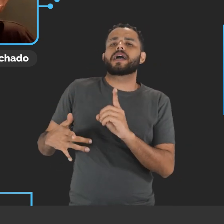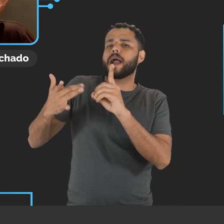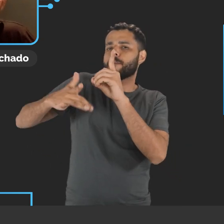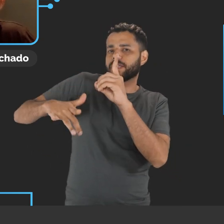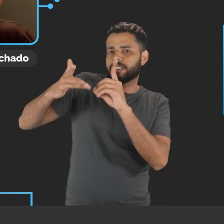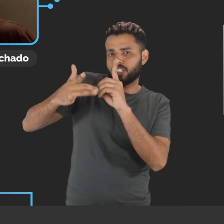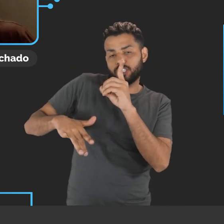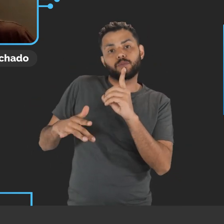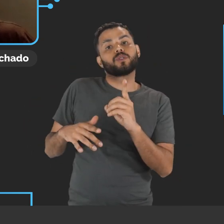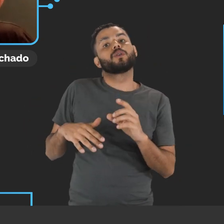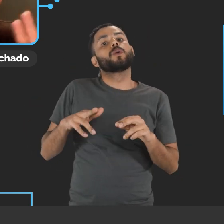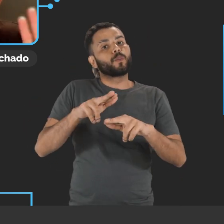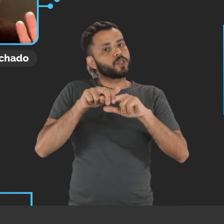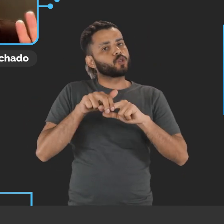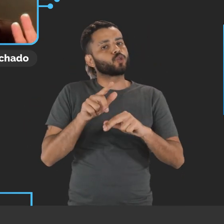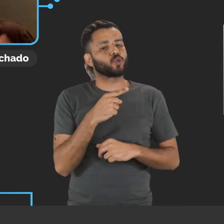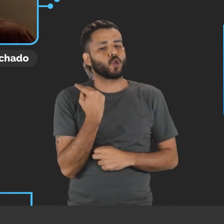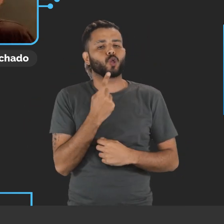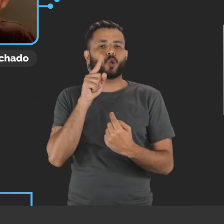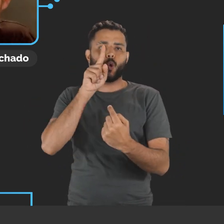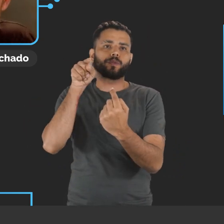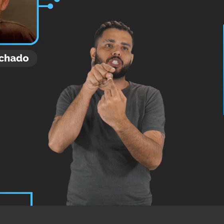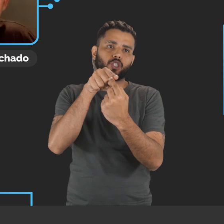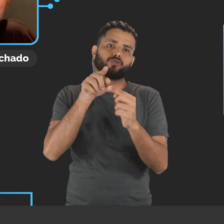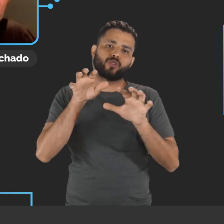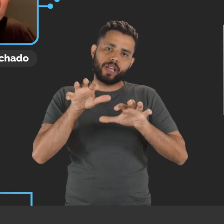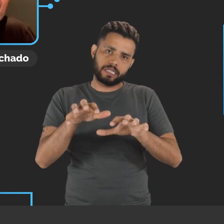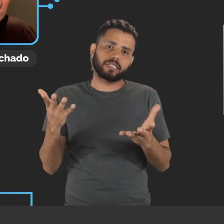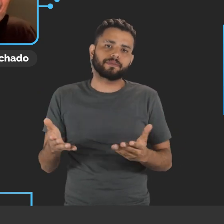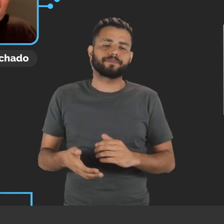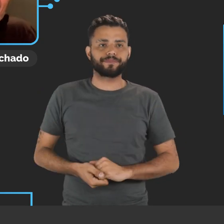ao capacitismo, e é isso que a gente quer causar.